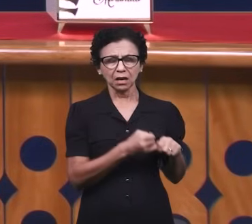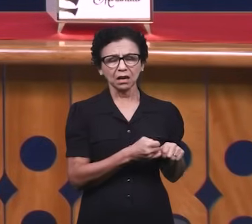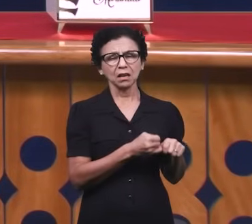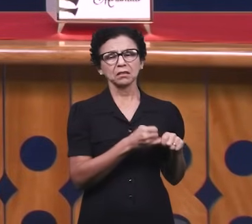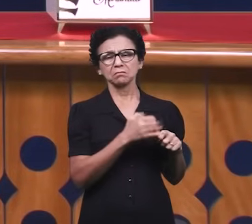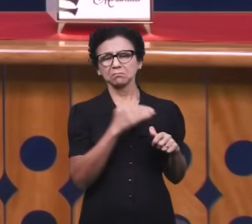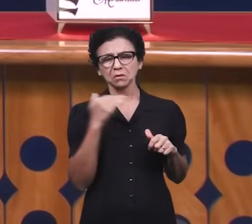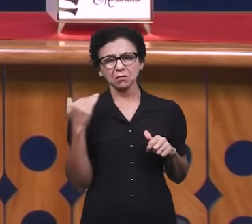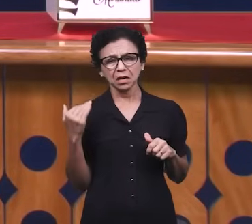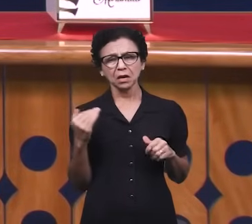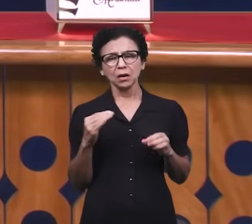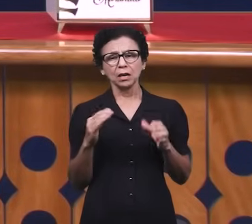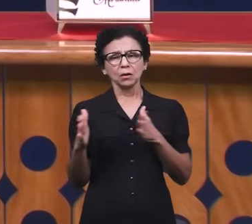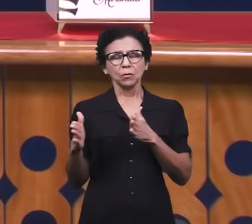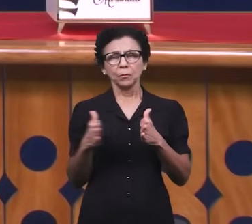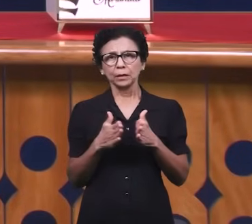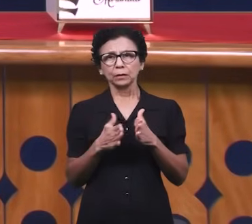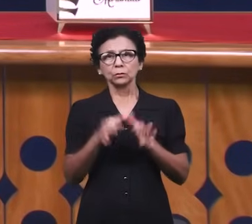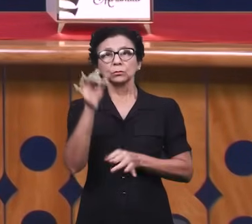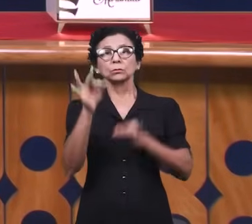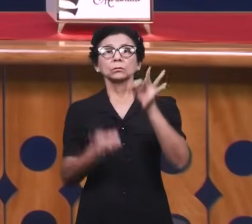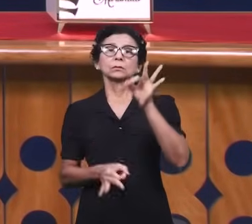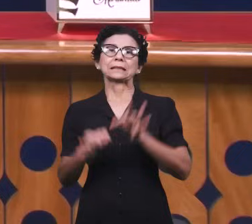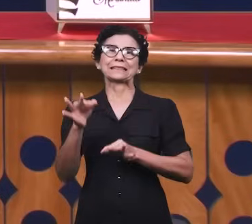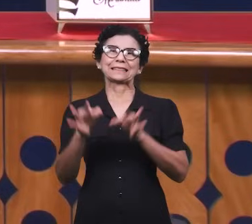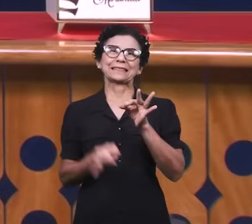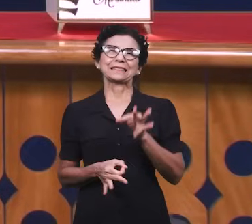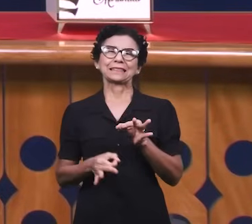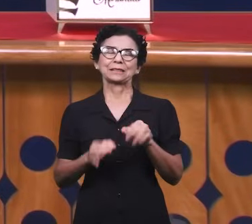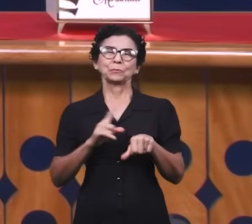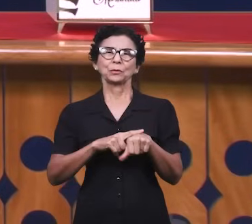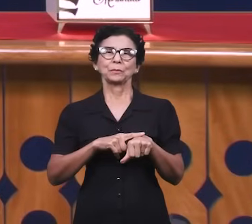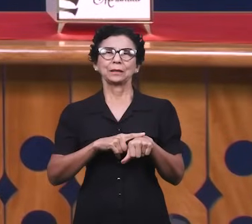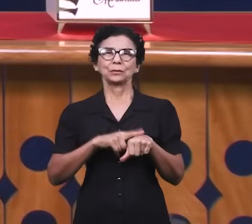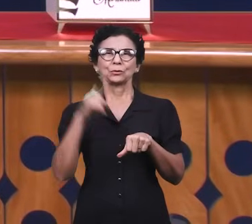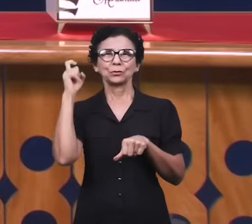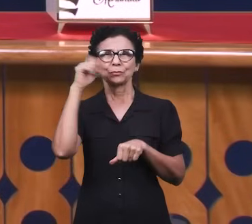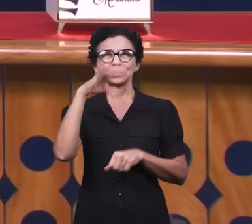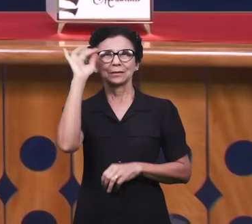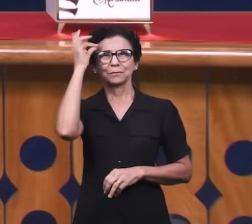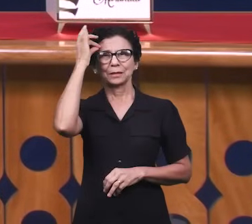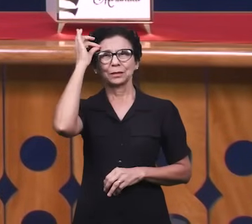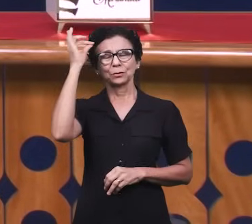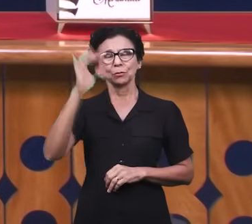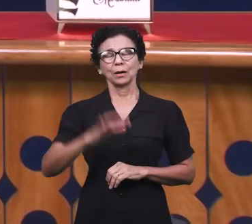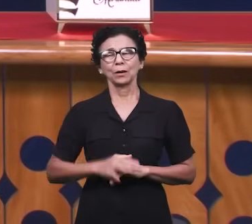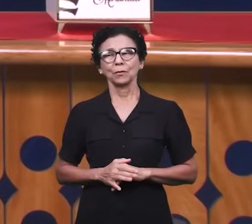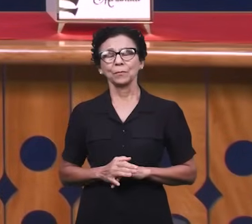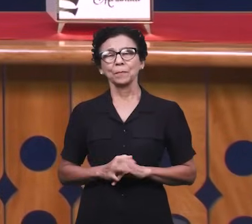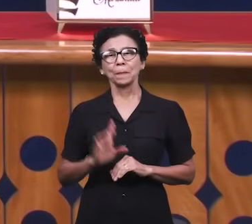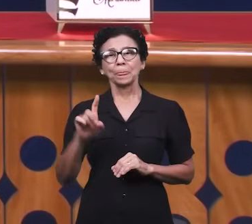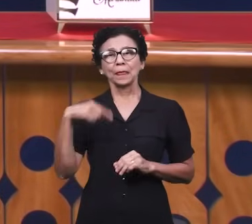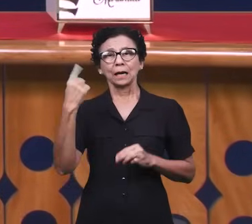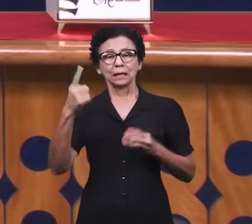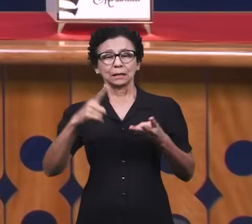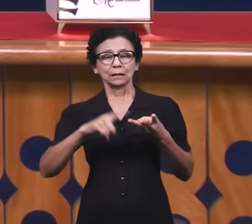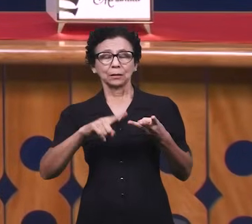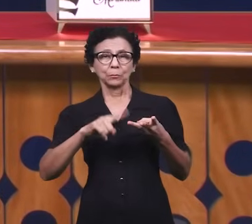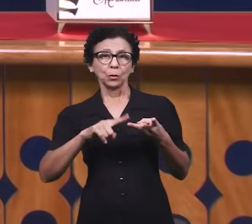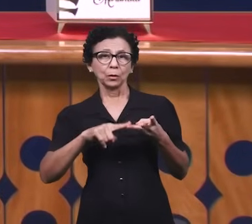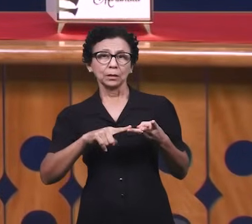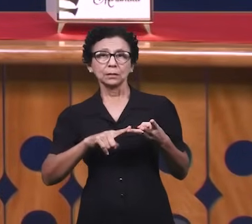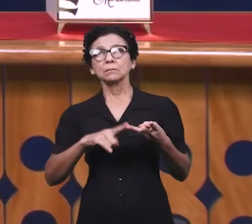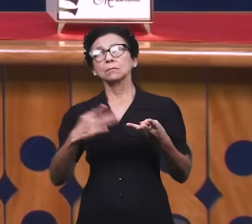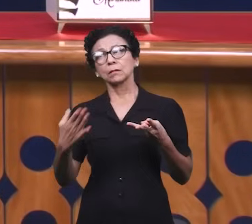muito ruim espiritualmente. E depois disto, Deus levantou um rei, que foi Saul, que